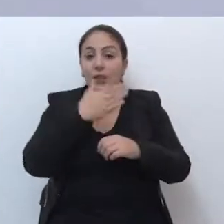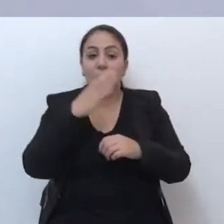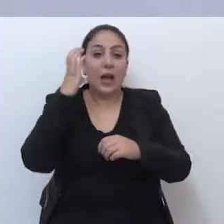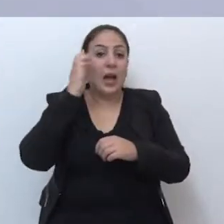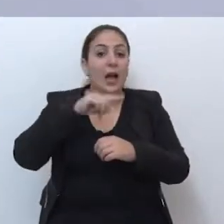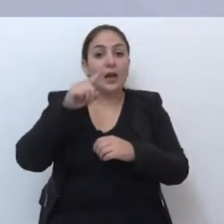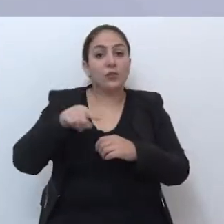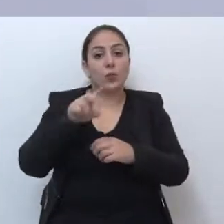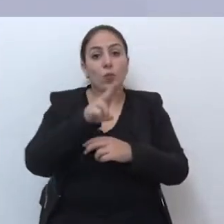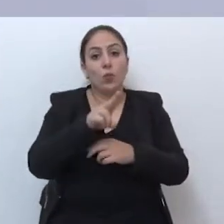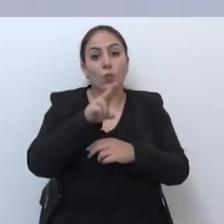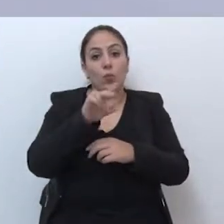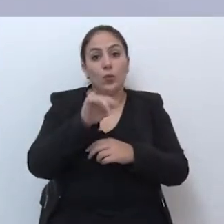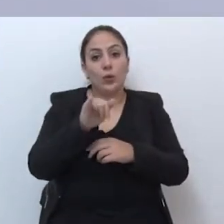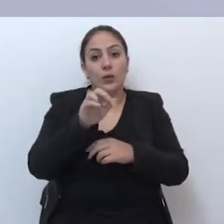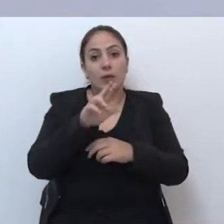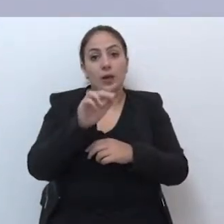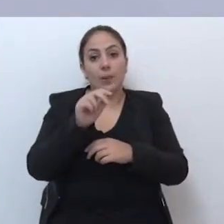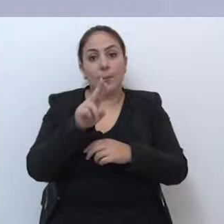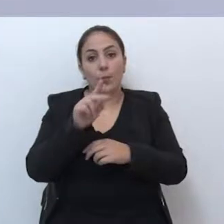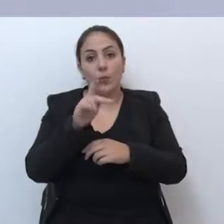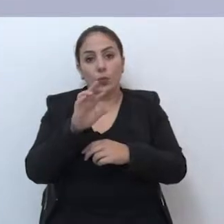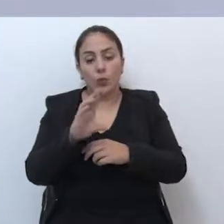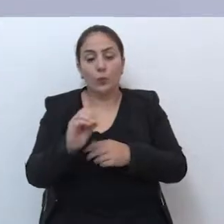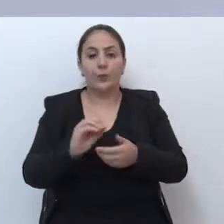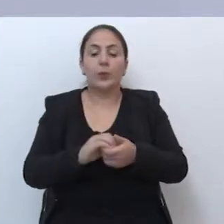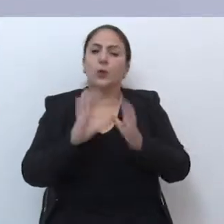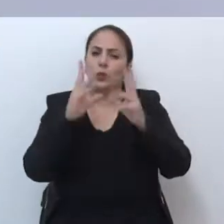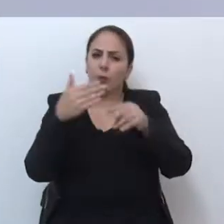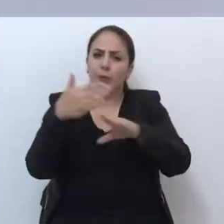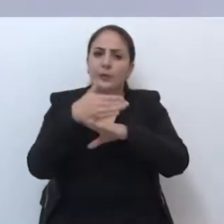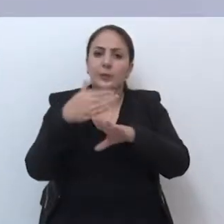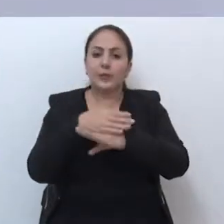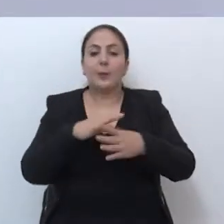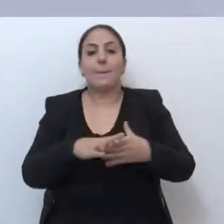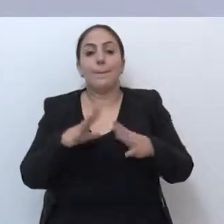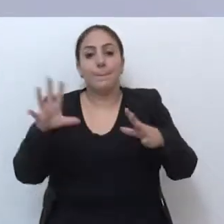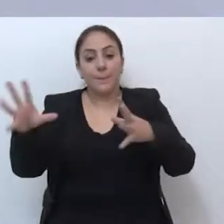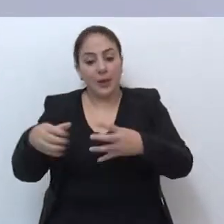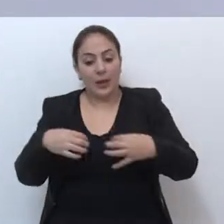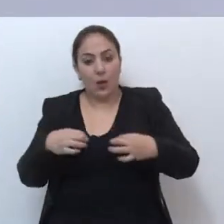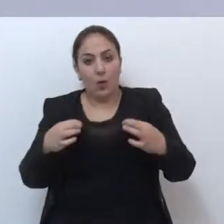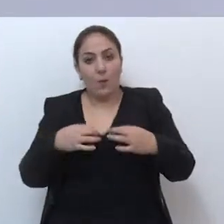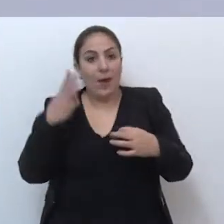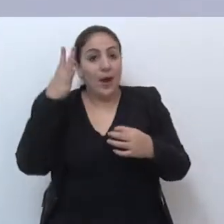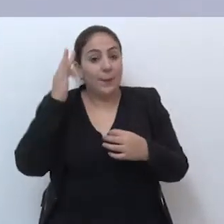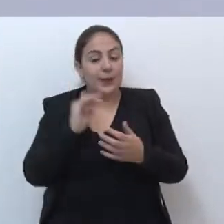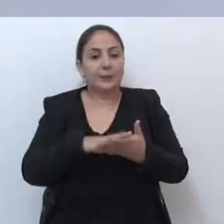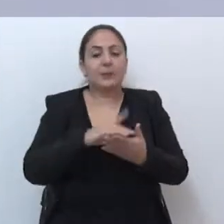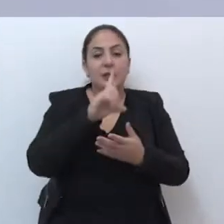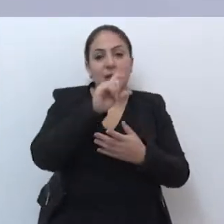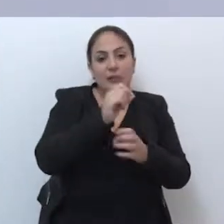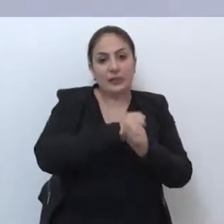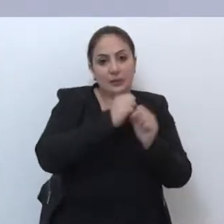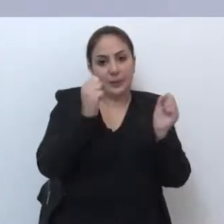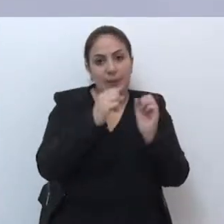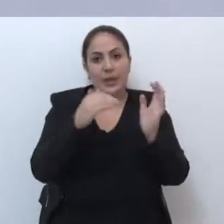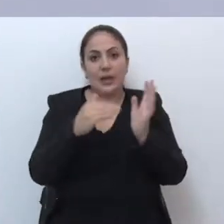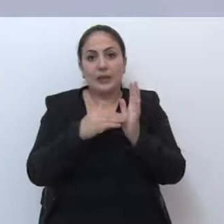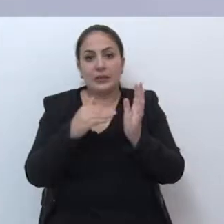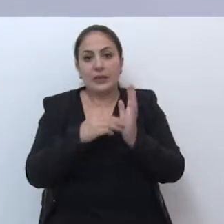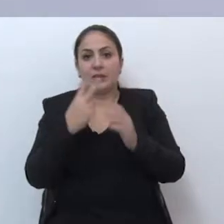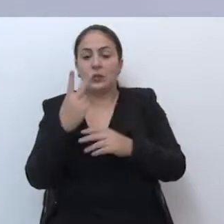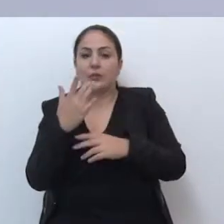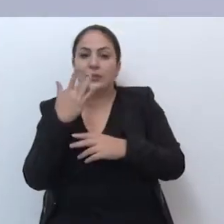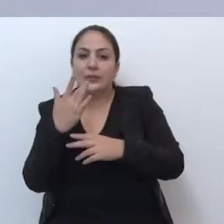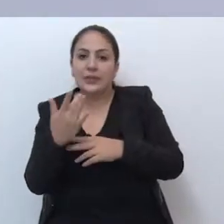Uirapuru. Os participantes aqui de Passo Fundo devem retirar o kit da corrida amanhã, entre as 10 horas da manhã